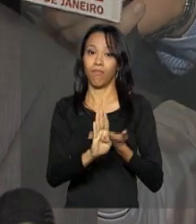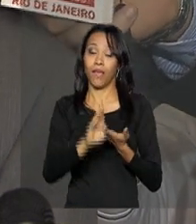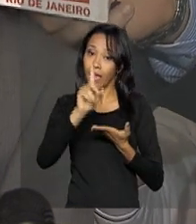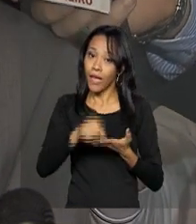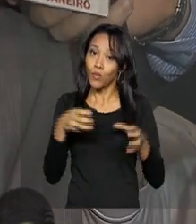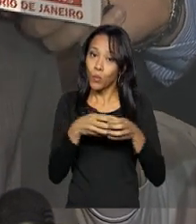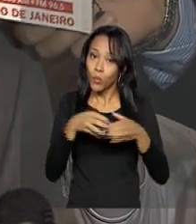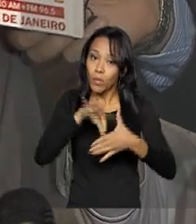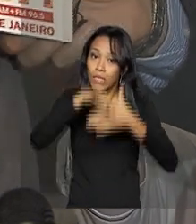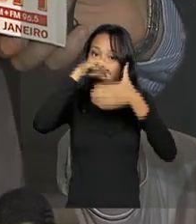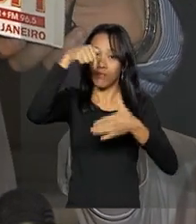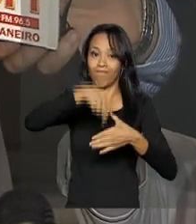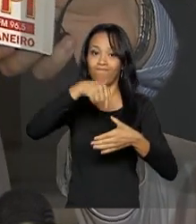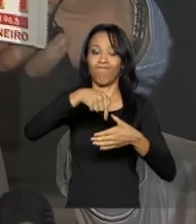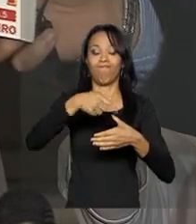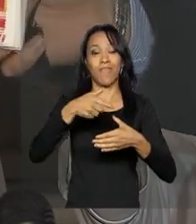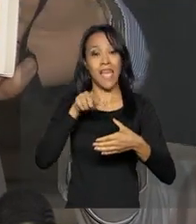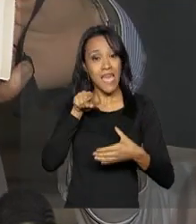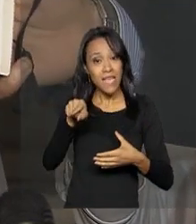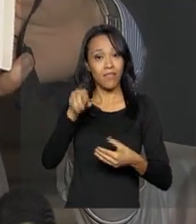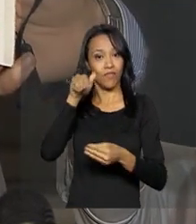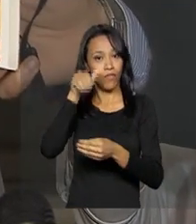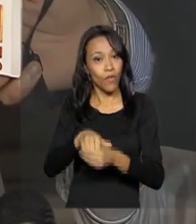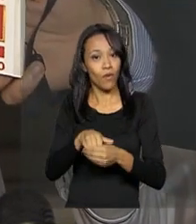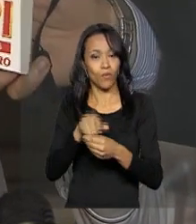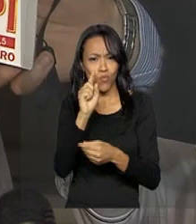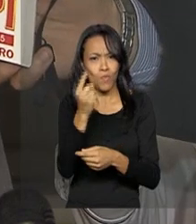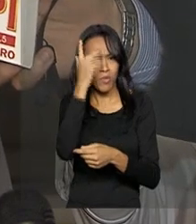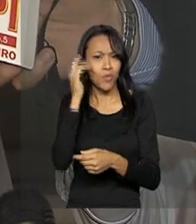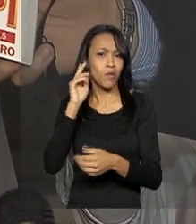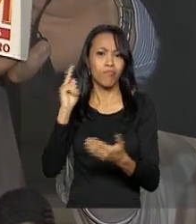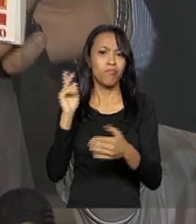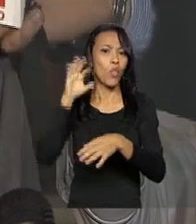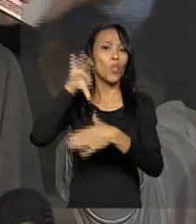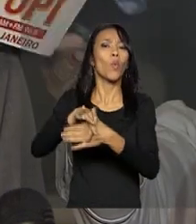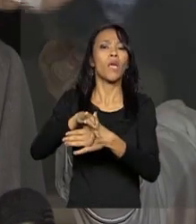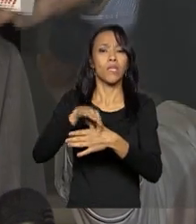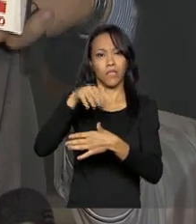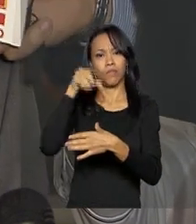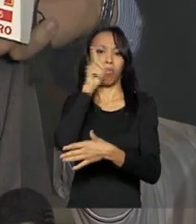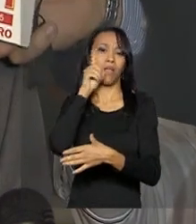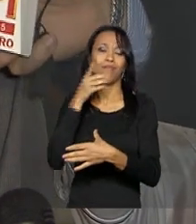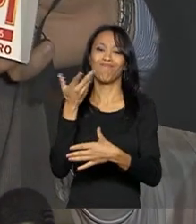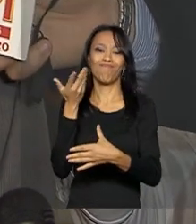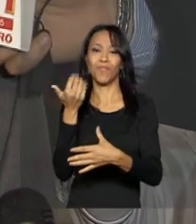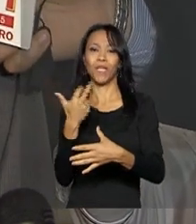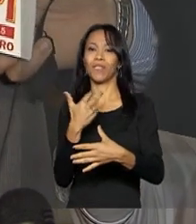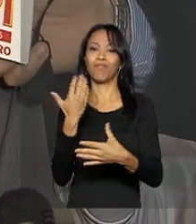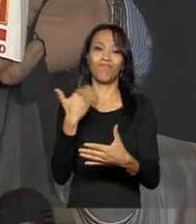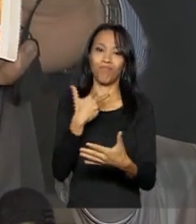líder Pisan esse voto por uma questão de doença foi substituído eh por